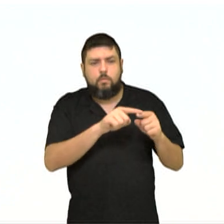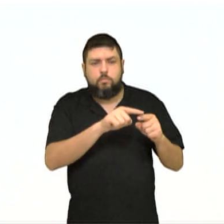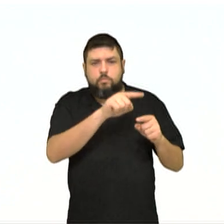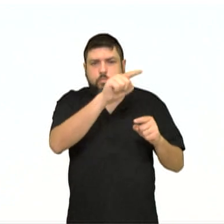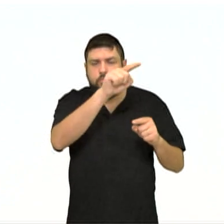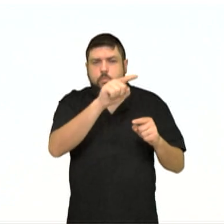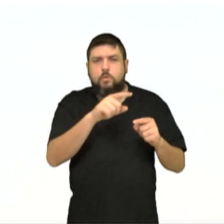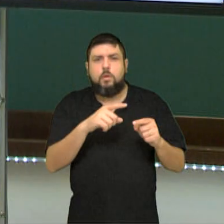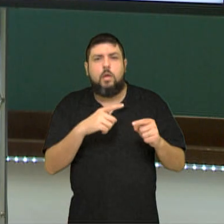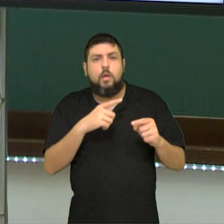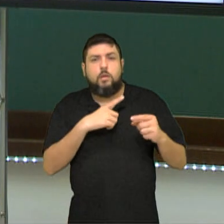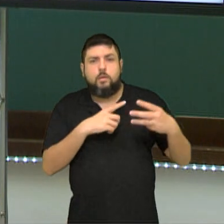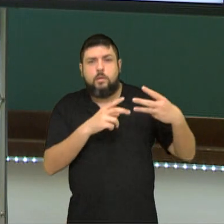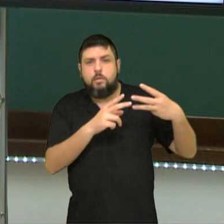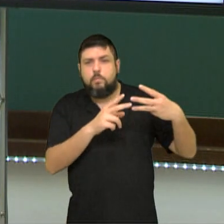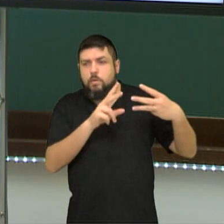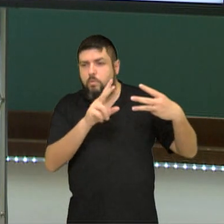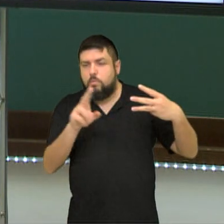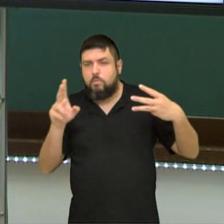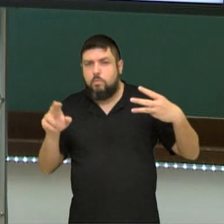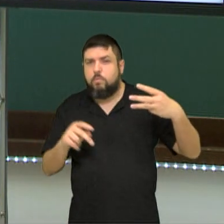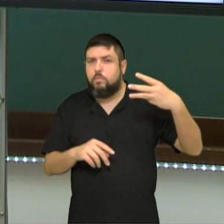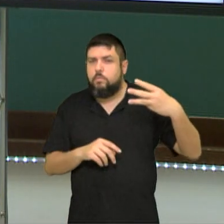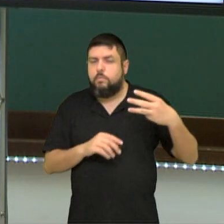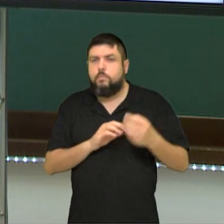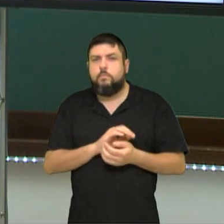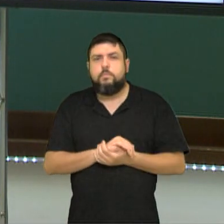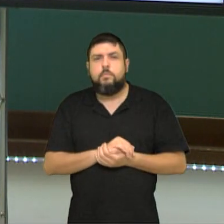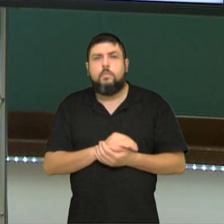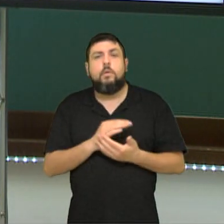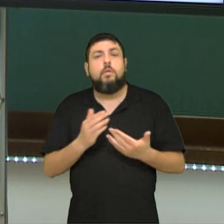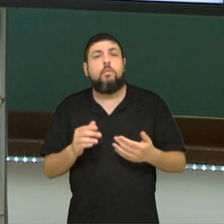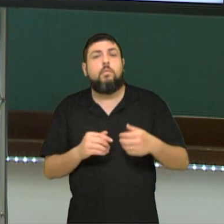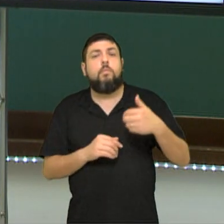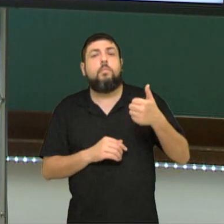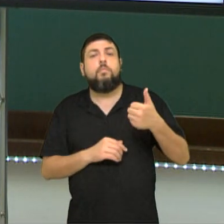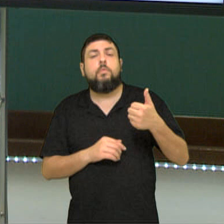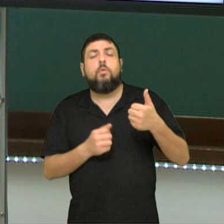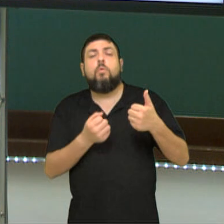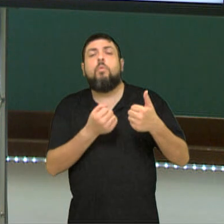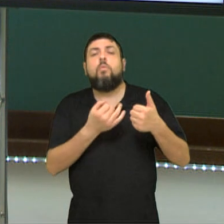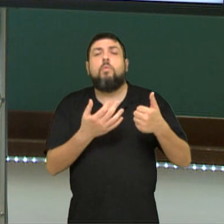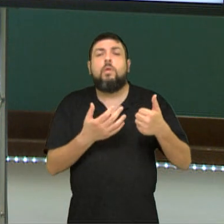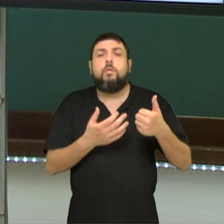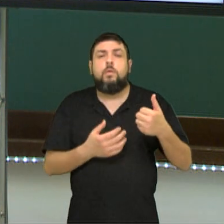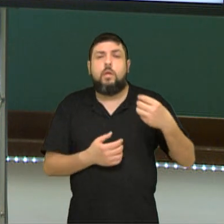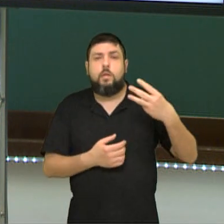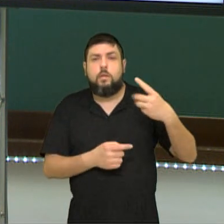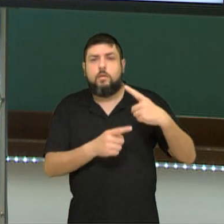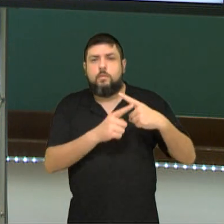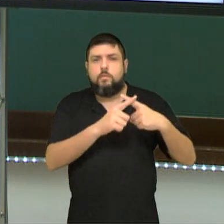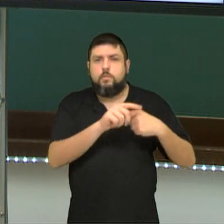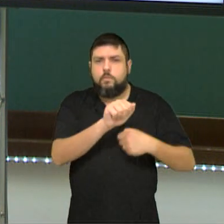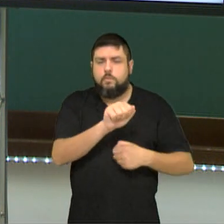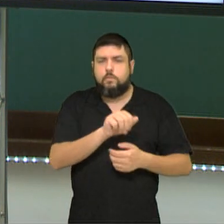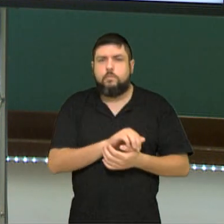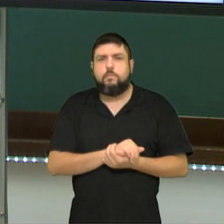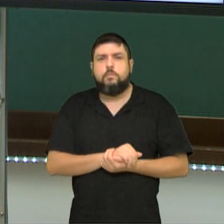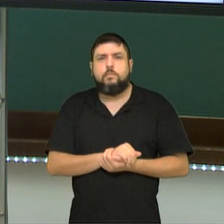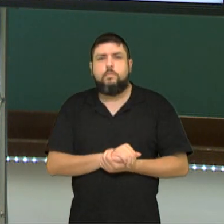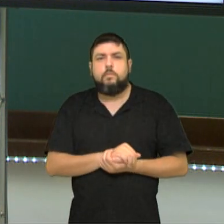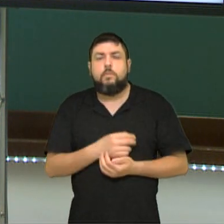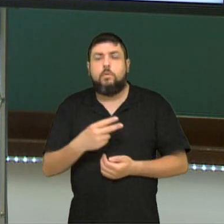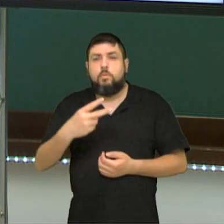medida, 3. Então, esse primeiro retângulo, qual é a área dele? 3 vezes A, 3A. O retângulo no meio, qual é a